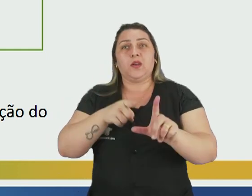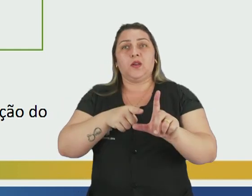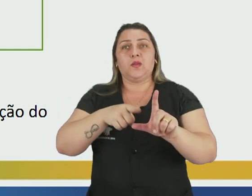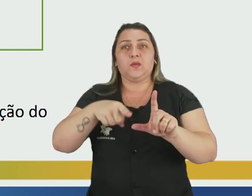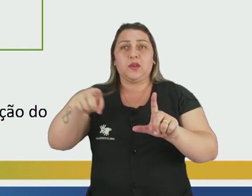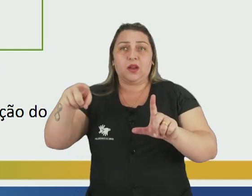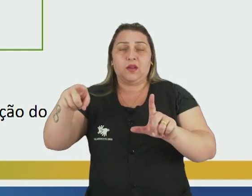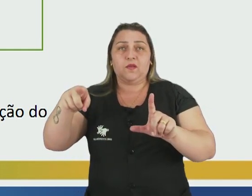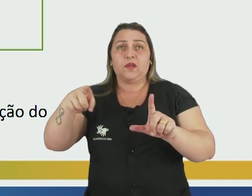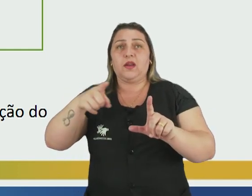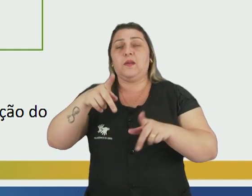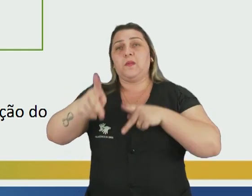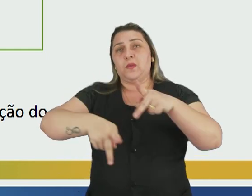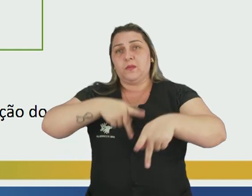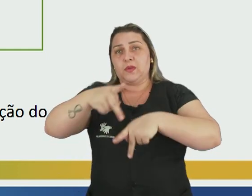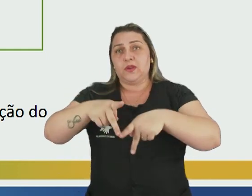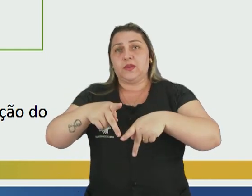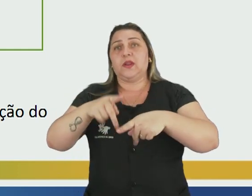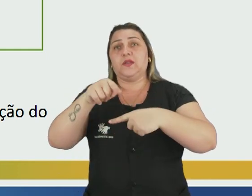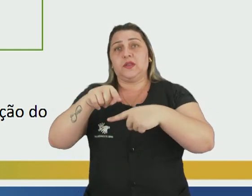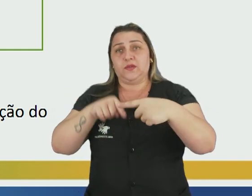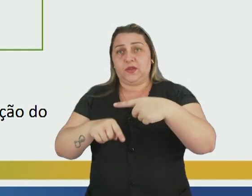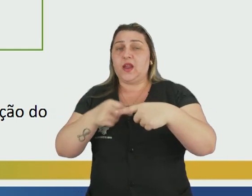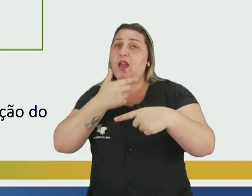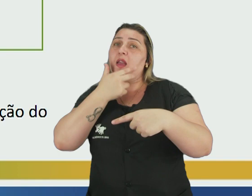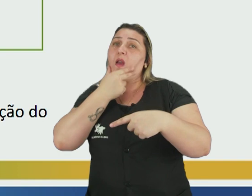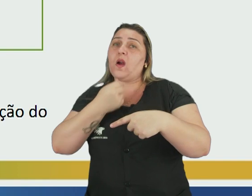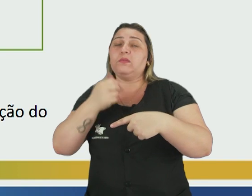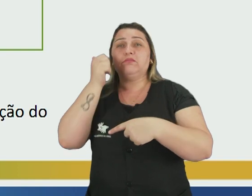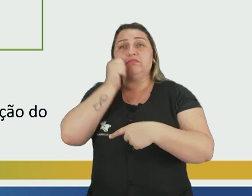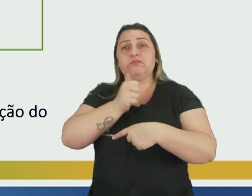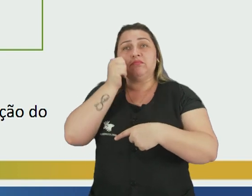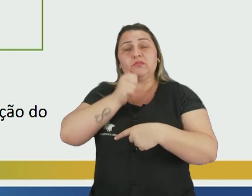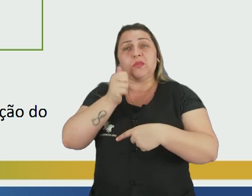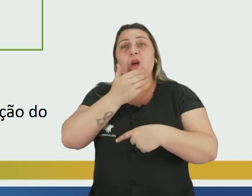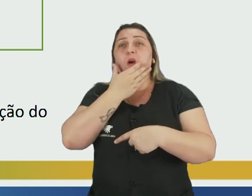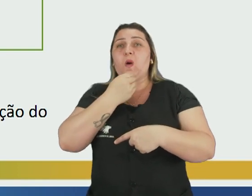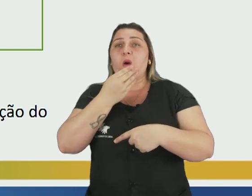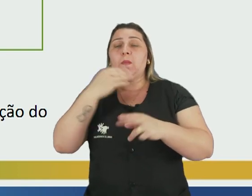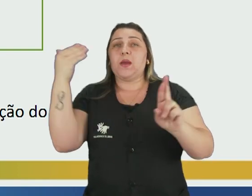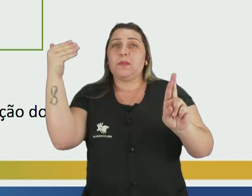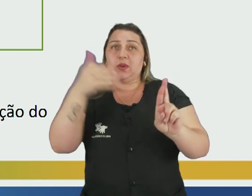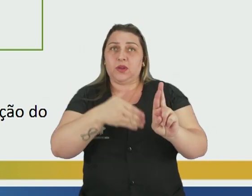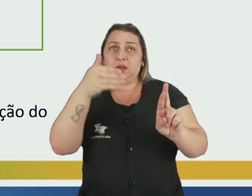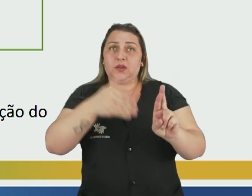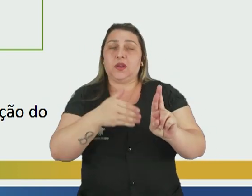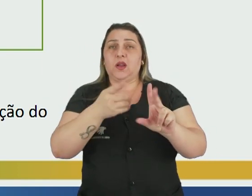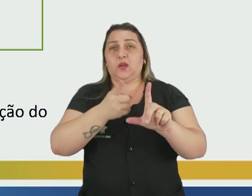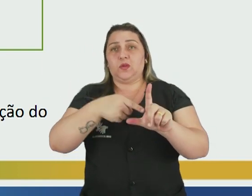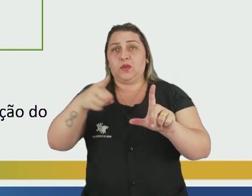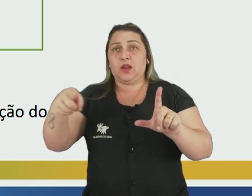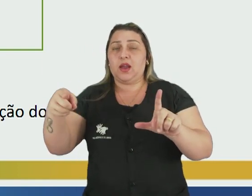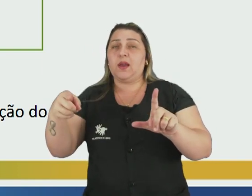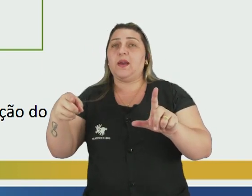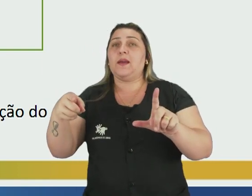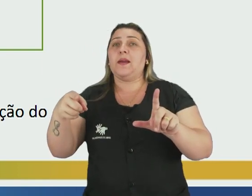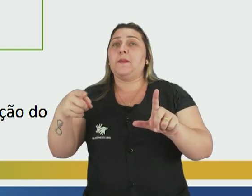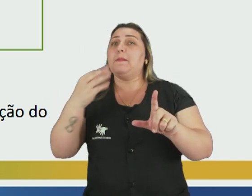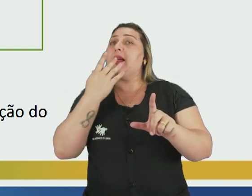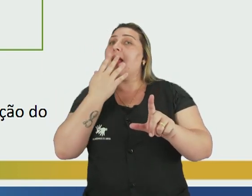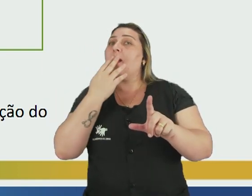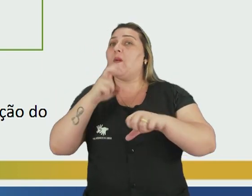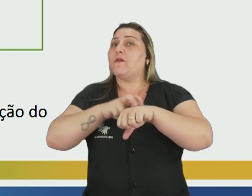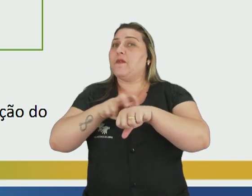que a população está dividida entre homens e mulheres, sendo que homens são representados no gráfico pela